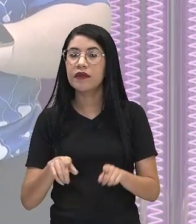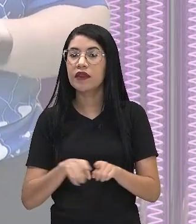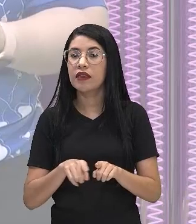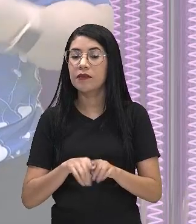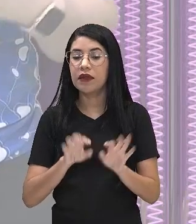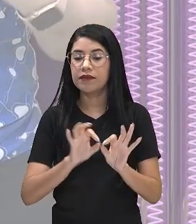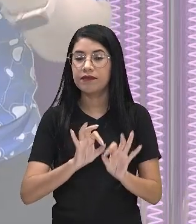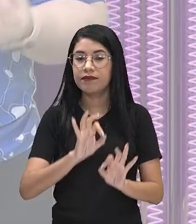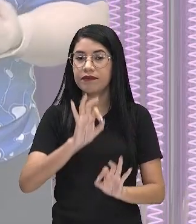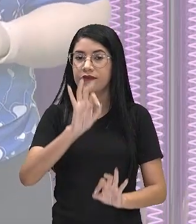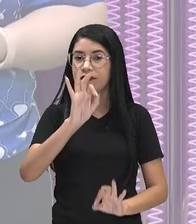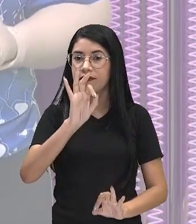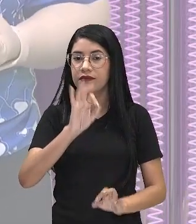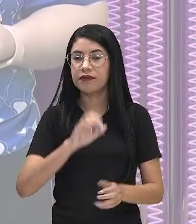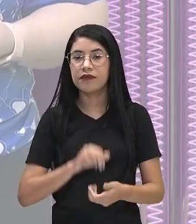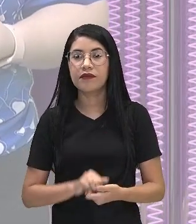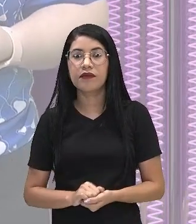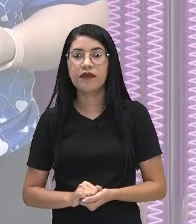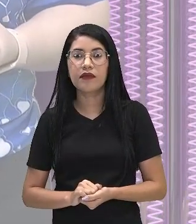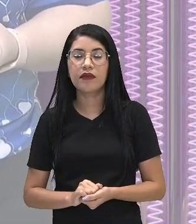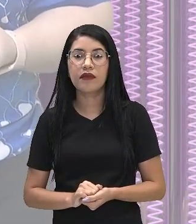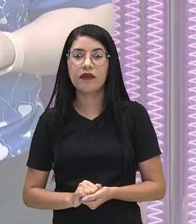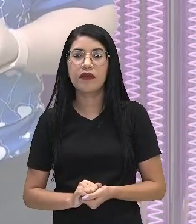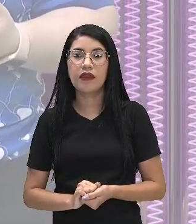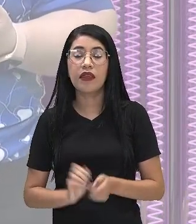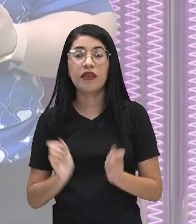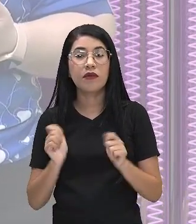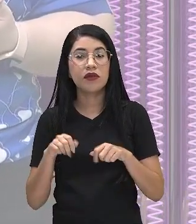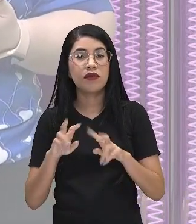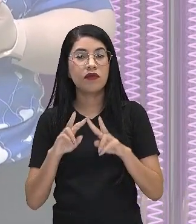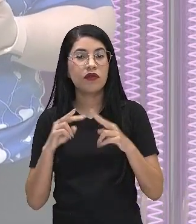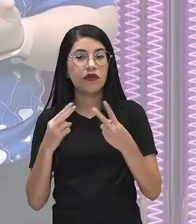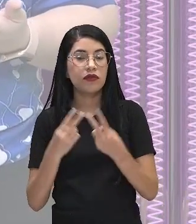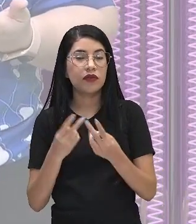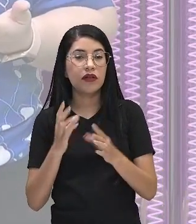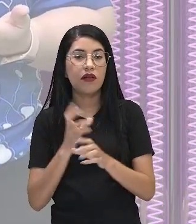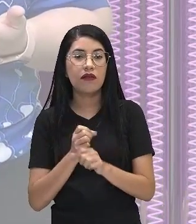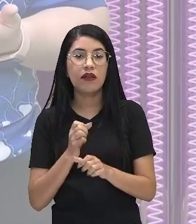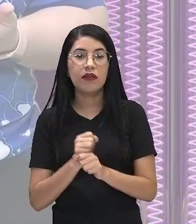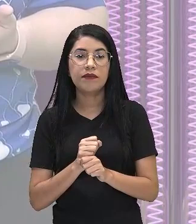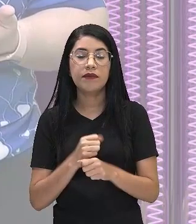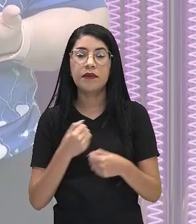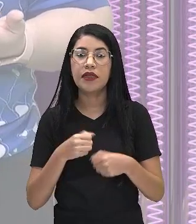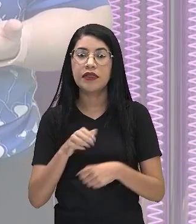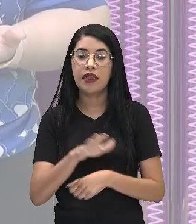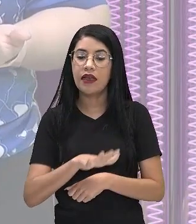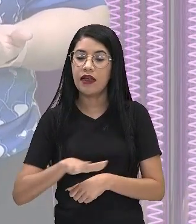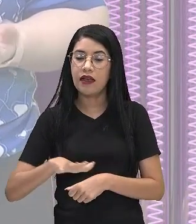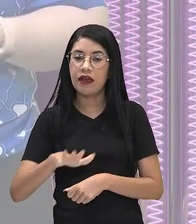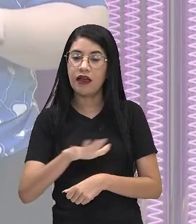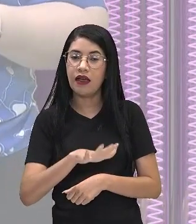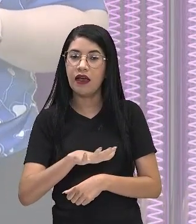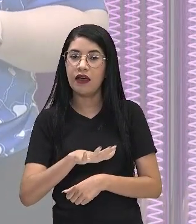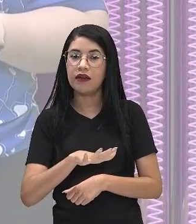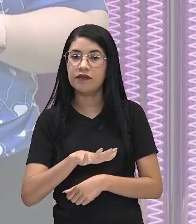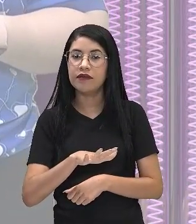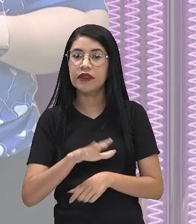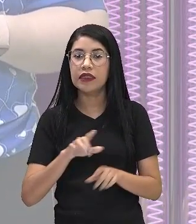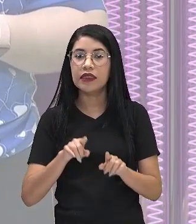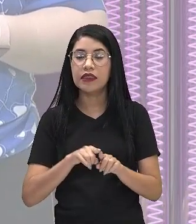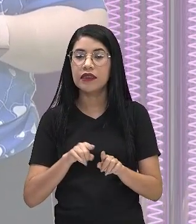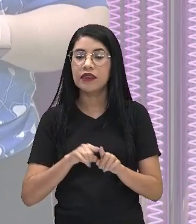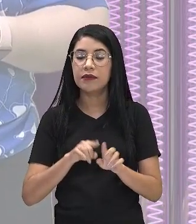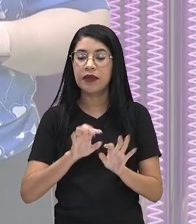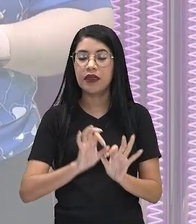altura também. E dessa forma a gente calcula o volume, a gente precisa saber a medida da área, certo? E a medida